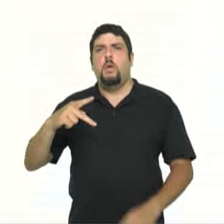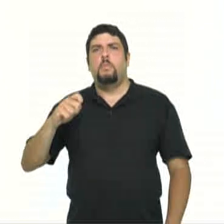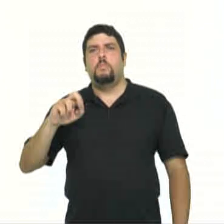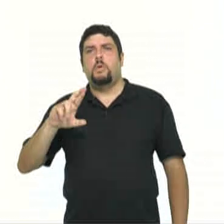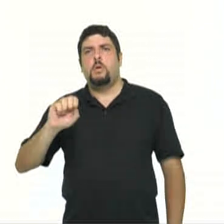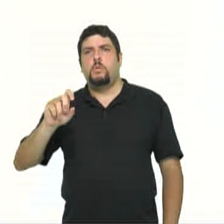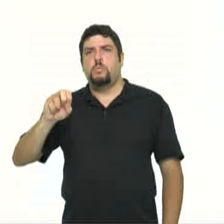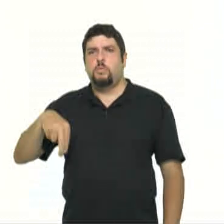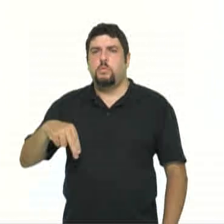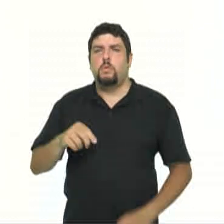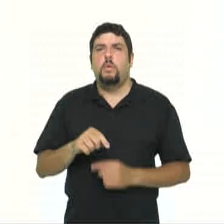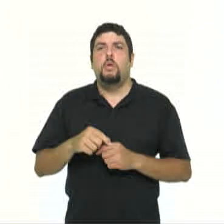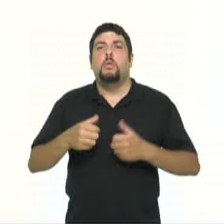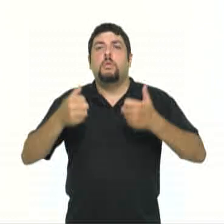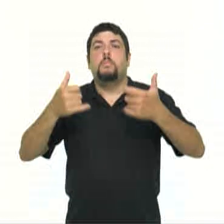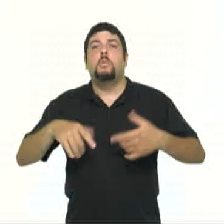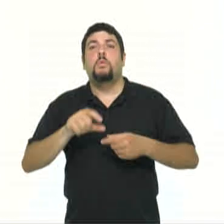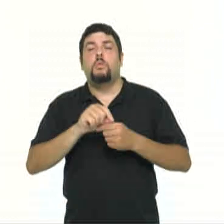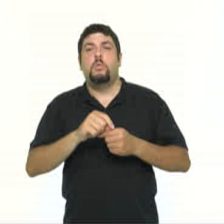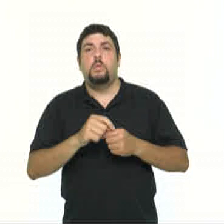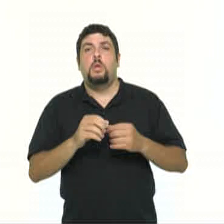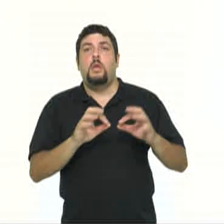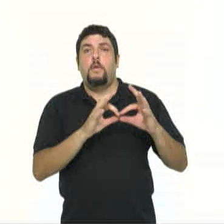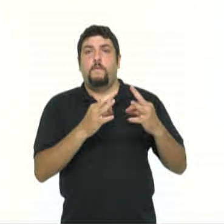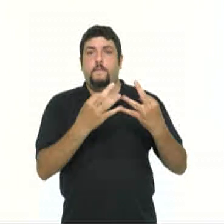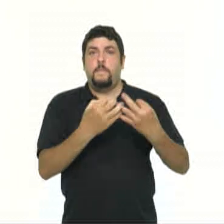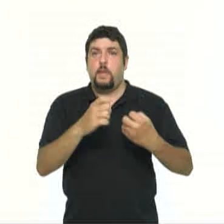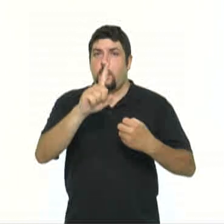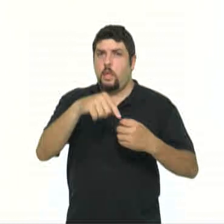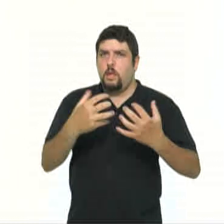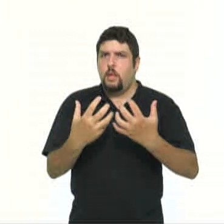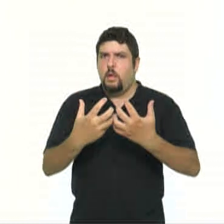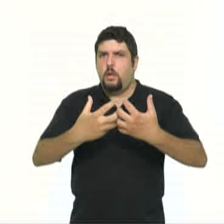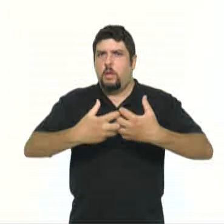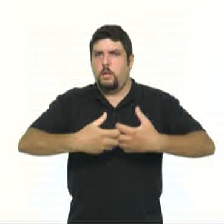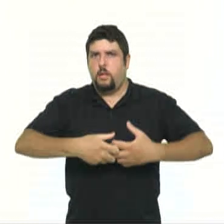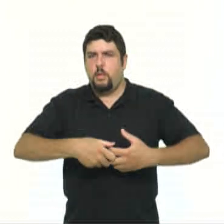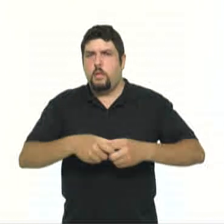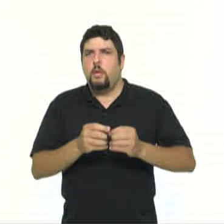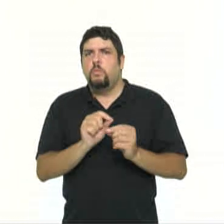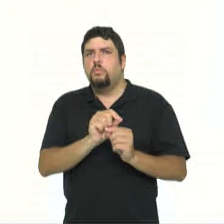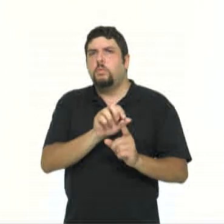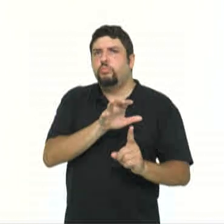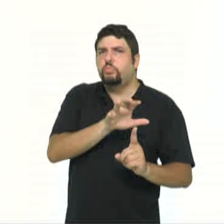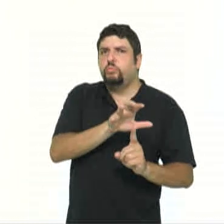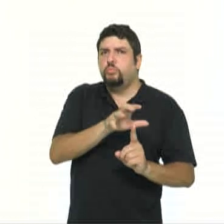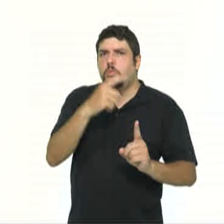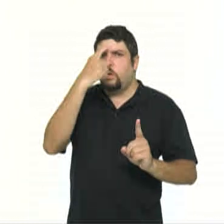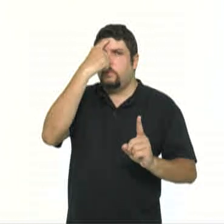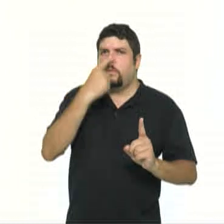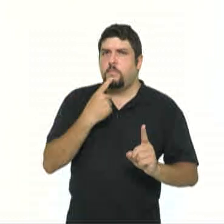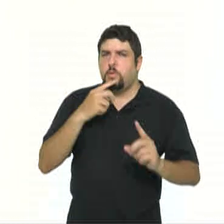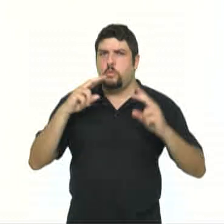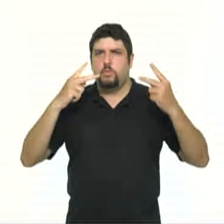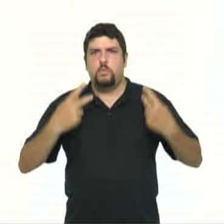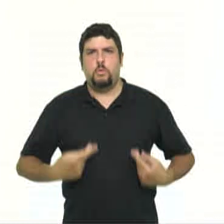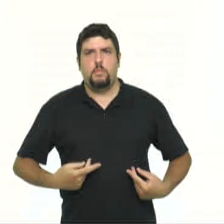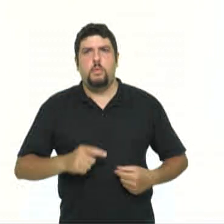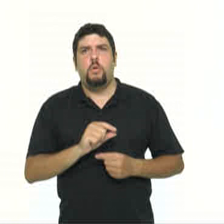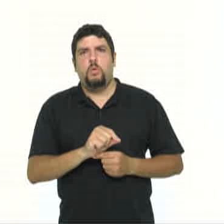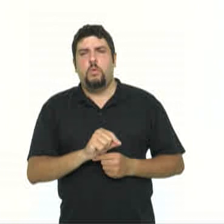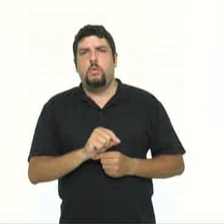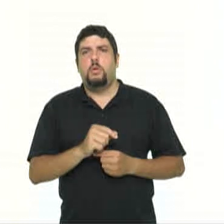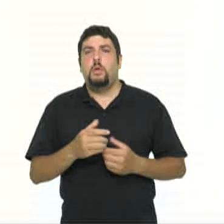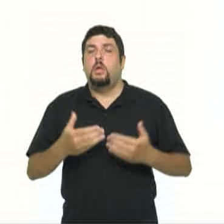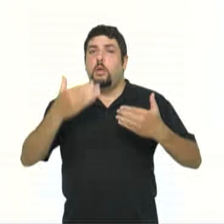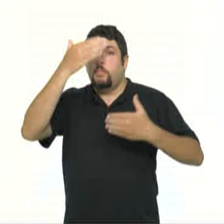qual diz que a família é uma máquina que produz personalidades humanas, o que legitima a ideia de que o